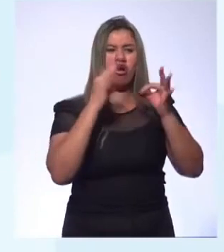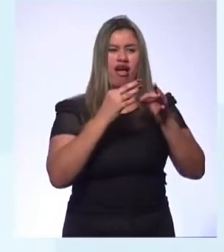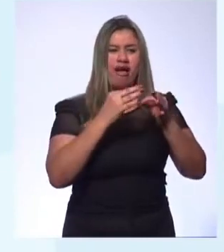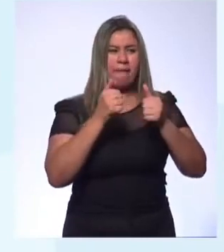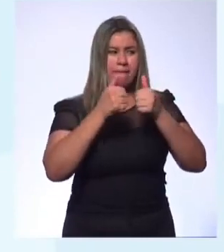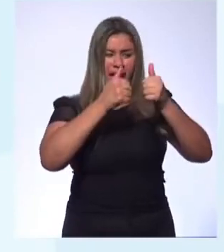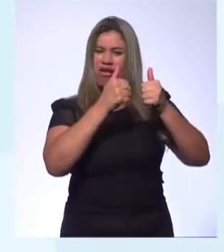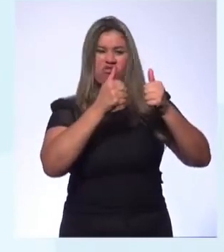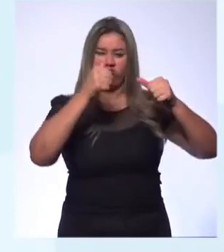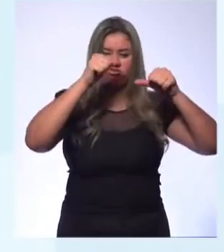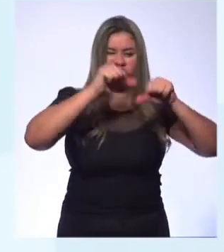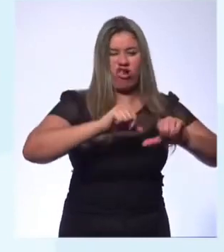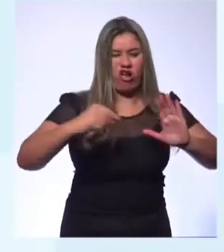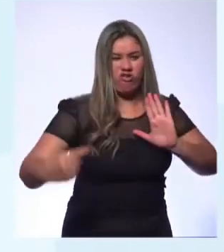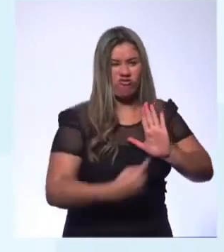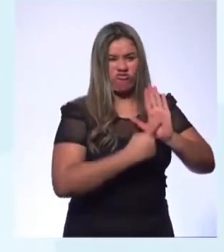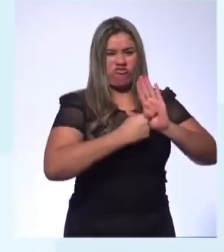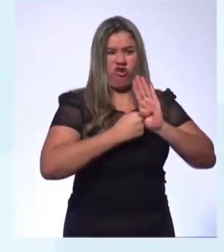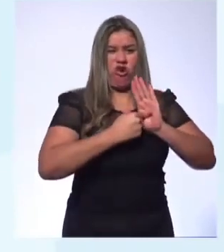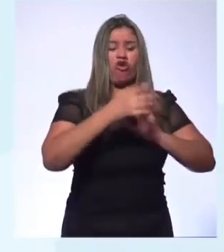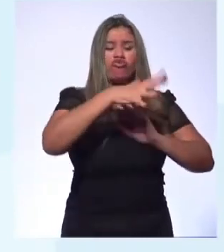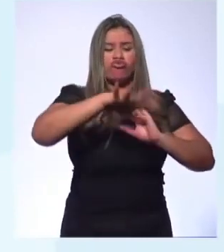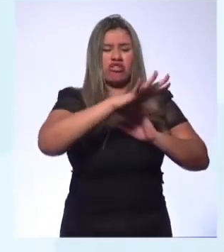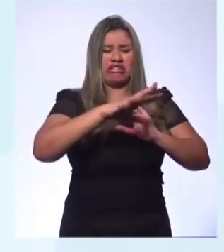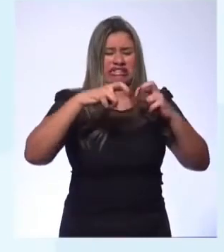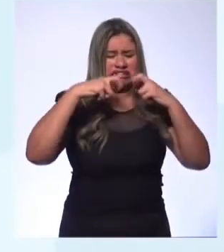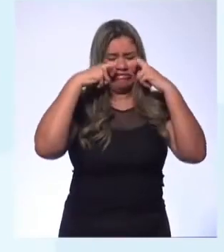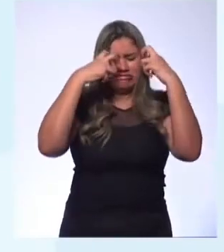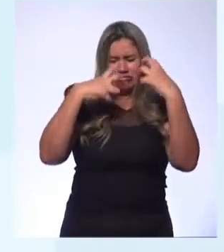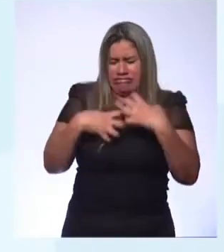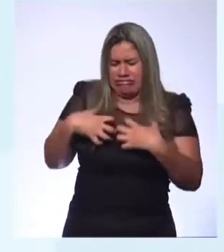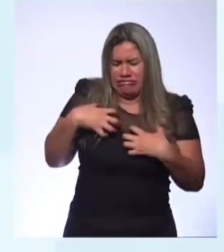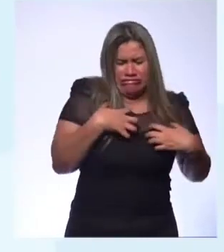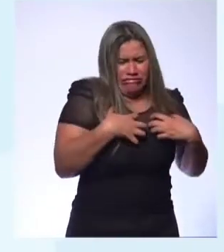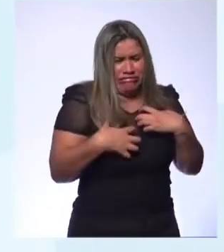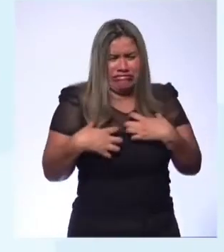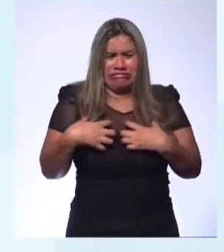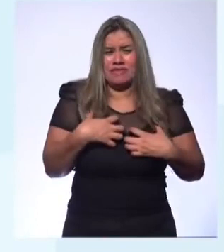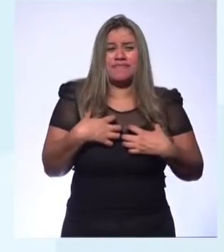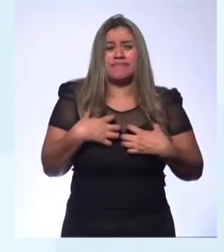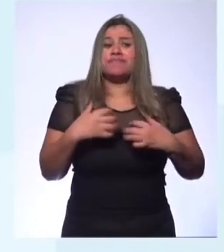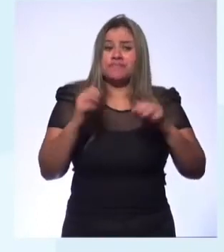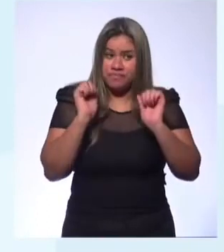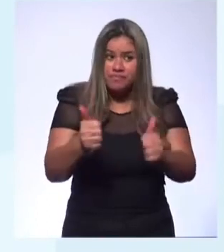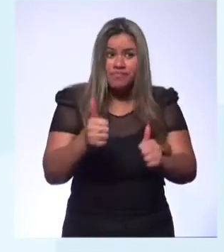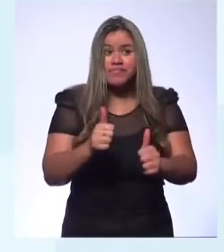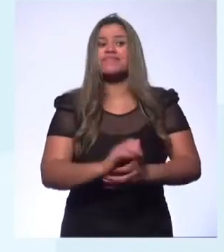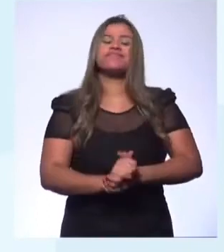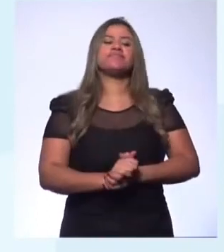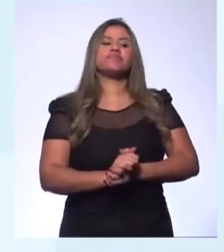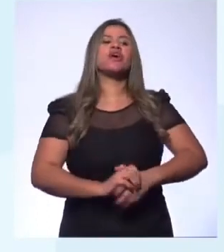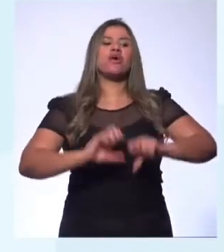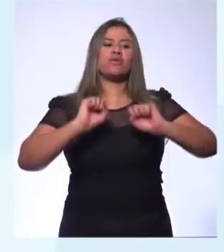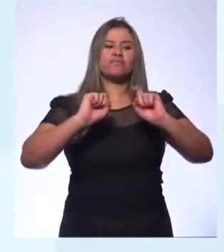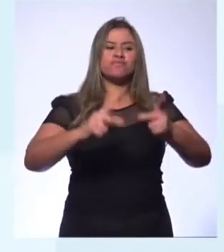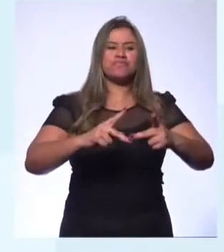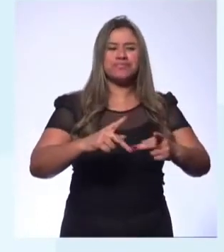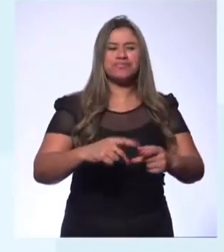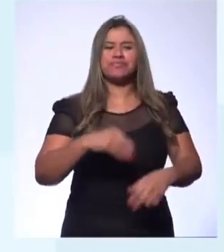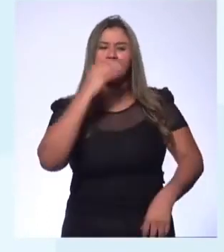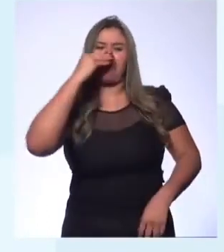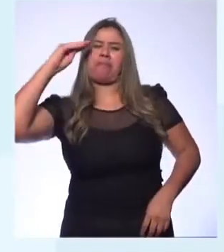para levar-lhes o desespero e a vergonha. Eles cá estão, o desprezo e a